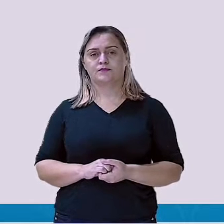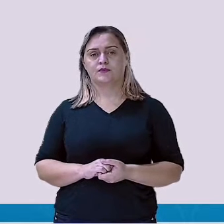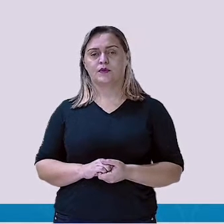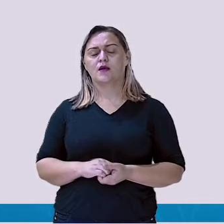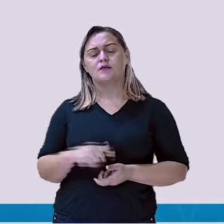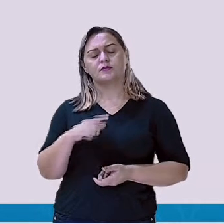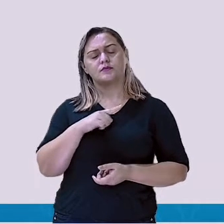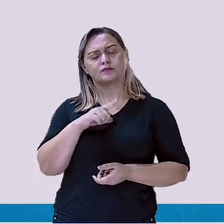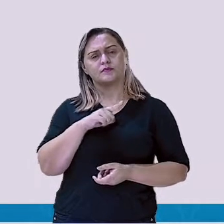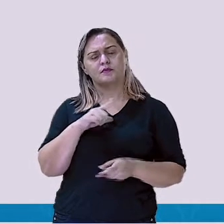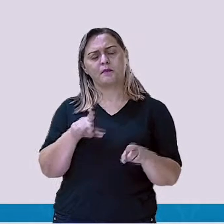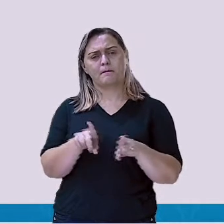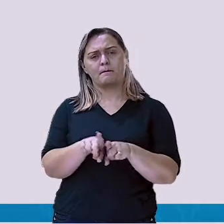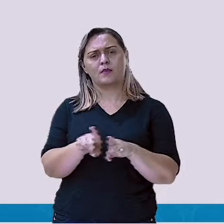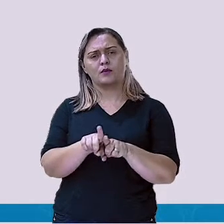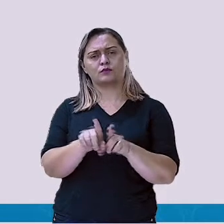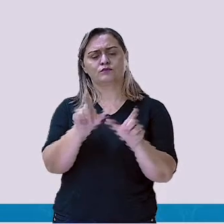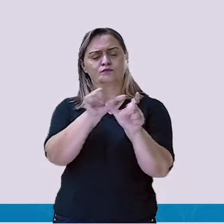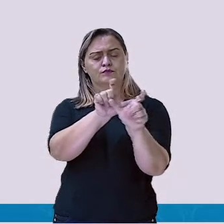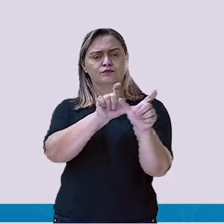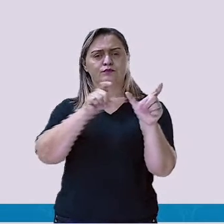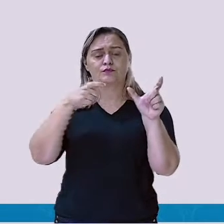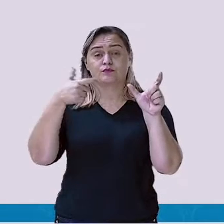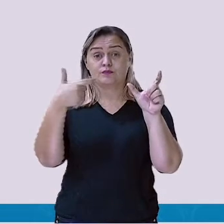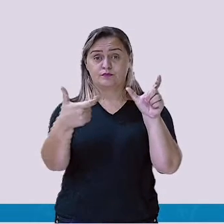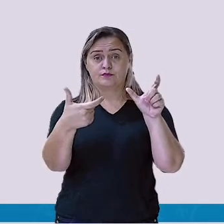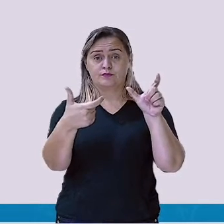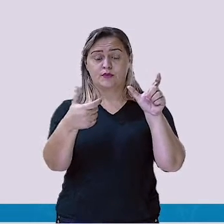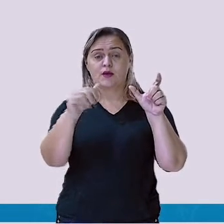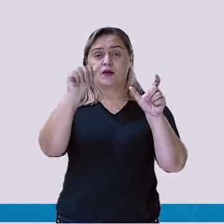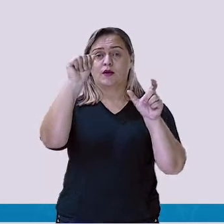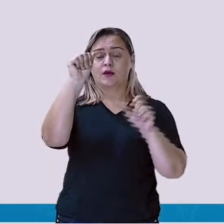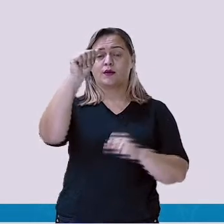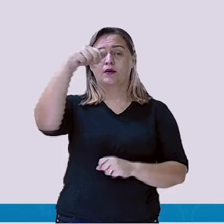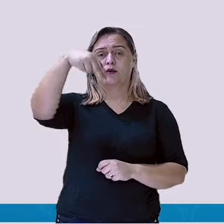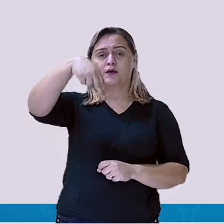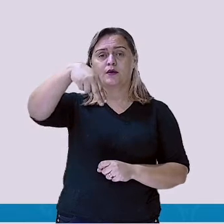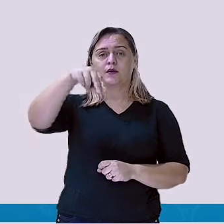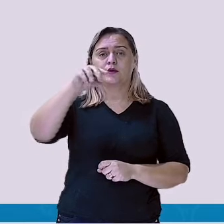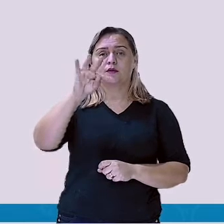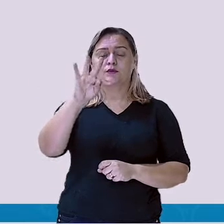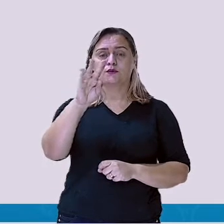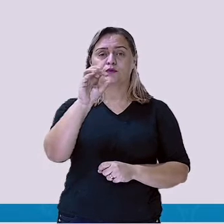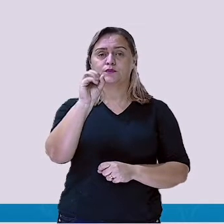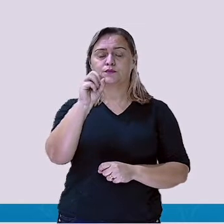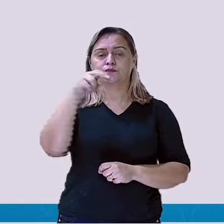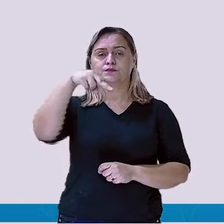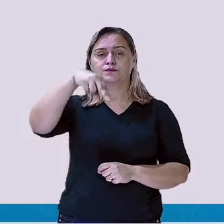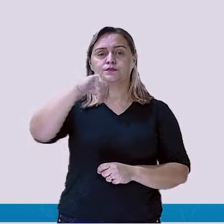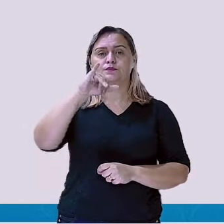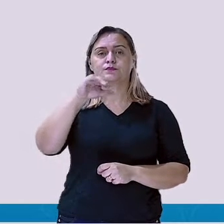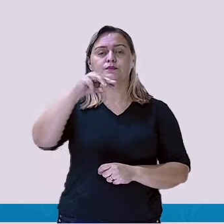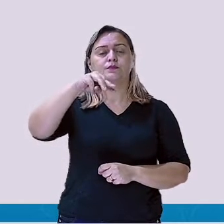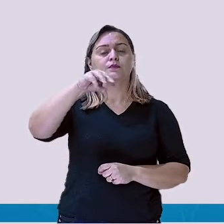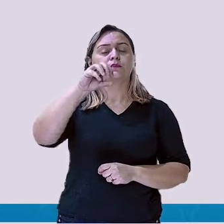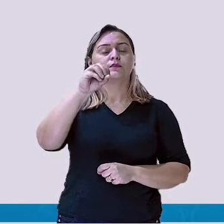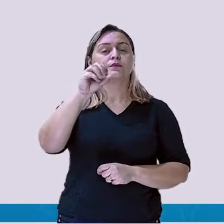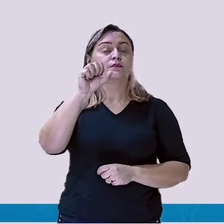temos também os antônimos. O que será que são antônimos? Os antônimos são palavras que possuem